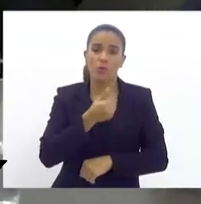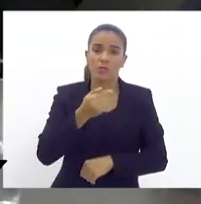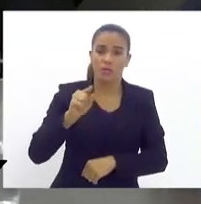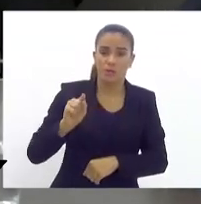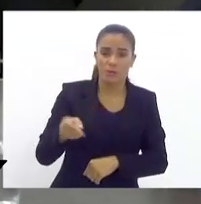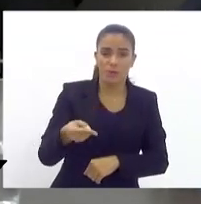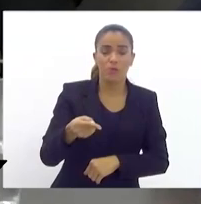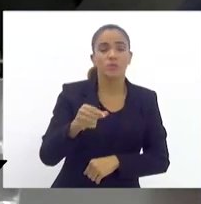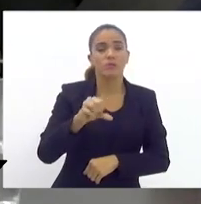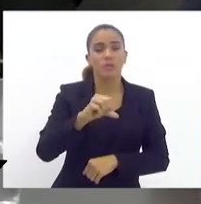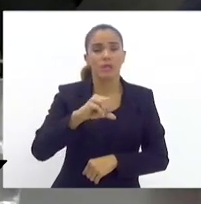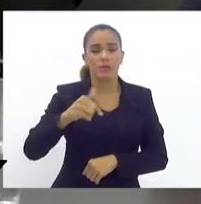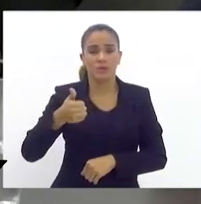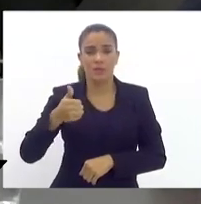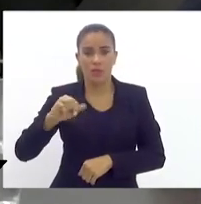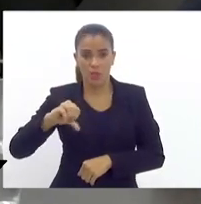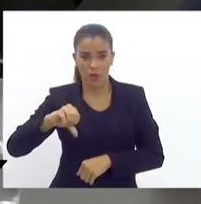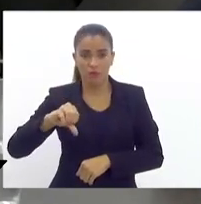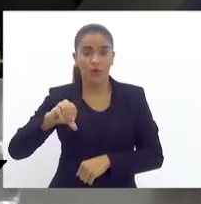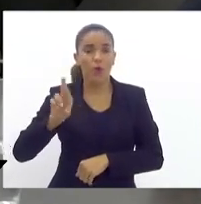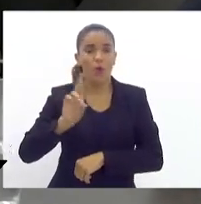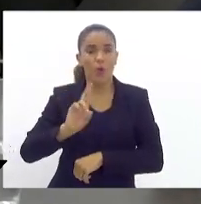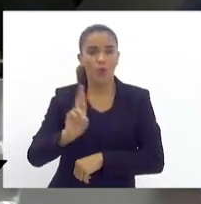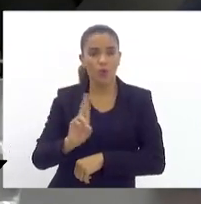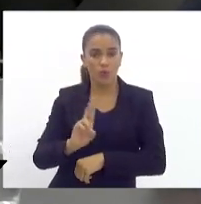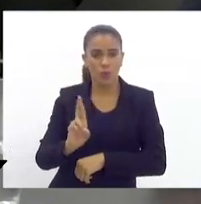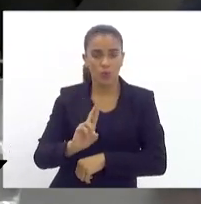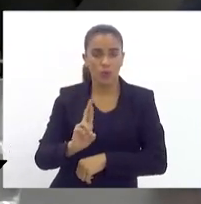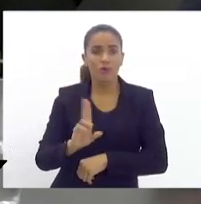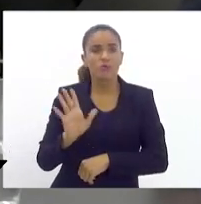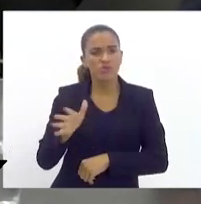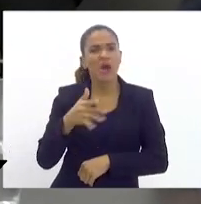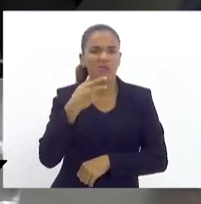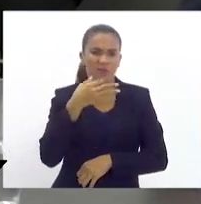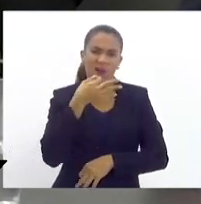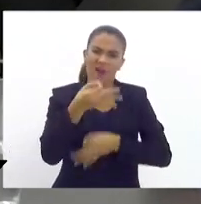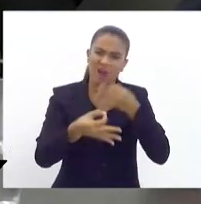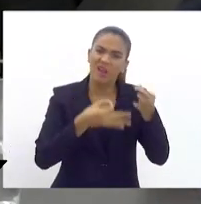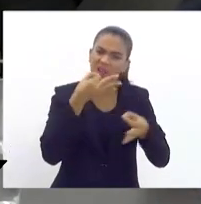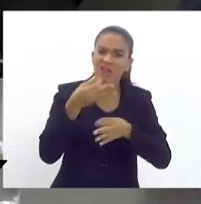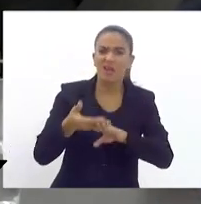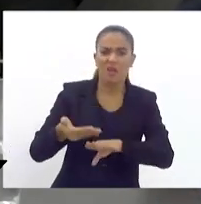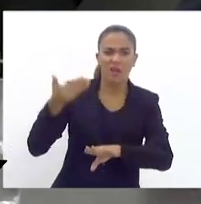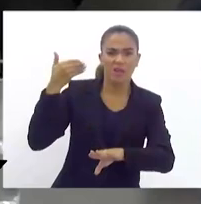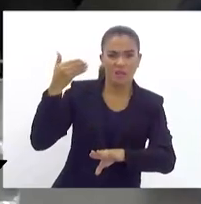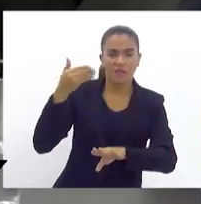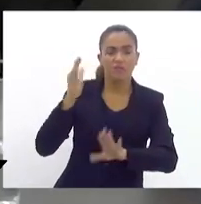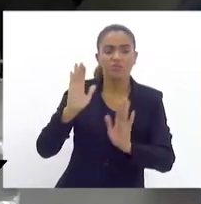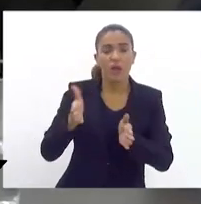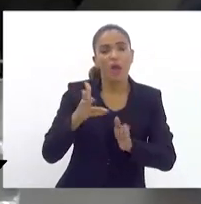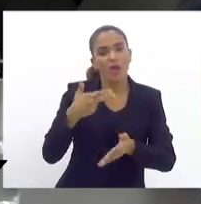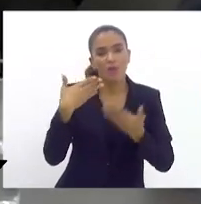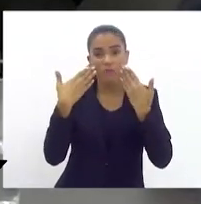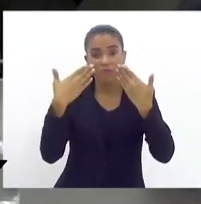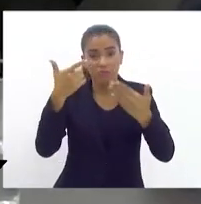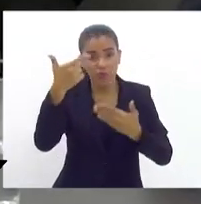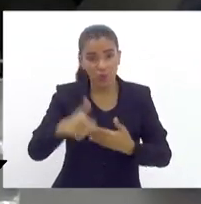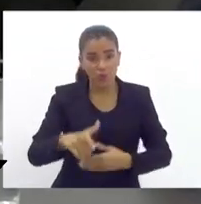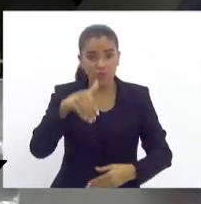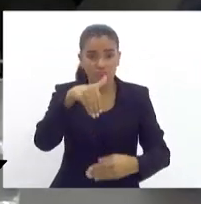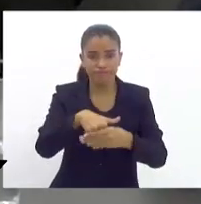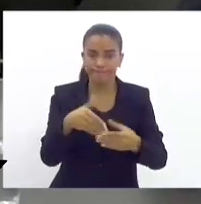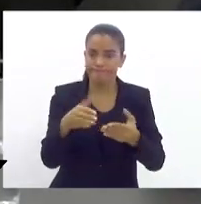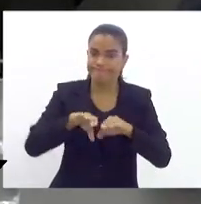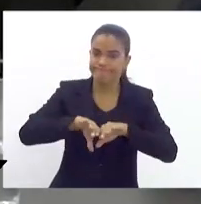7.019 de Rondônia. E tem outras também. Já tinha citado isso numa outra oportunidade, mas queria manifestar o meu voto em